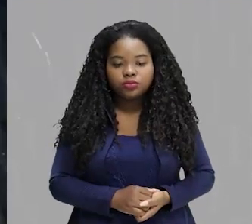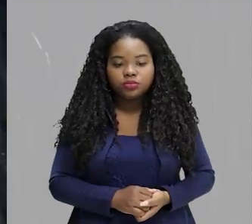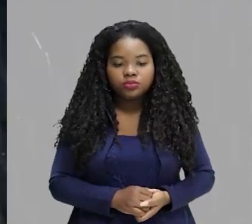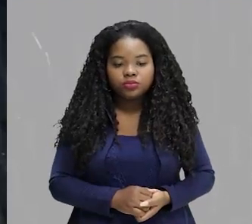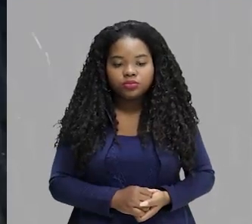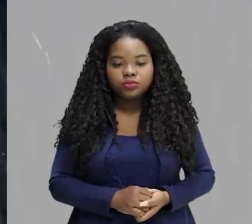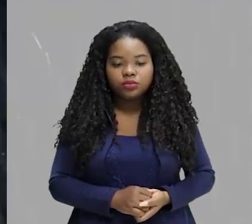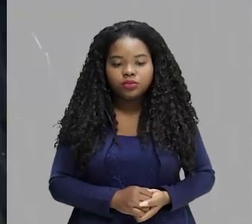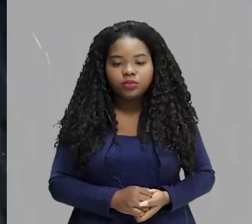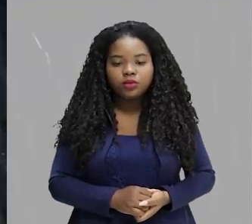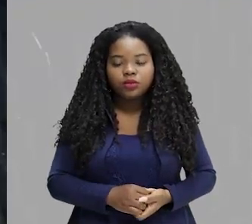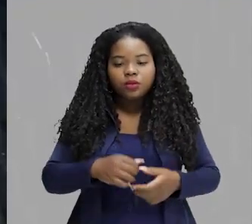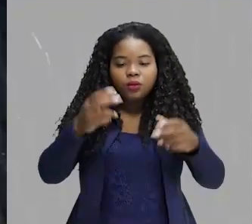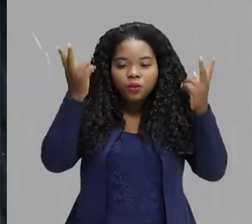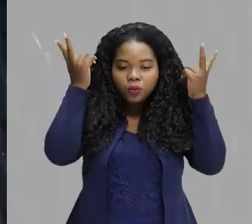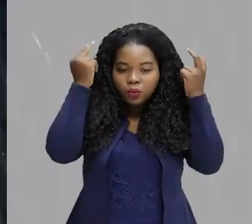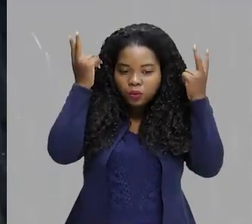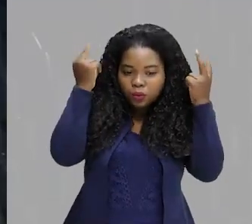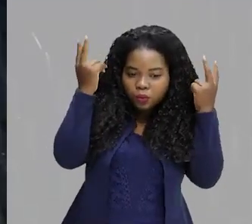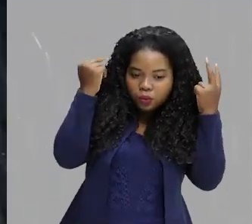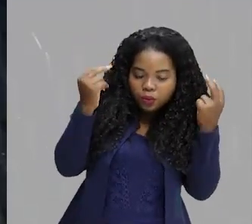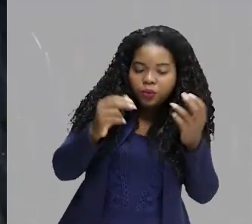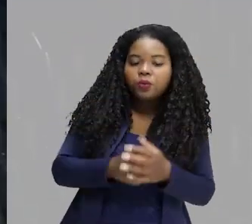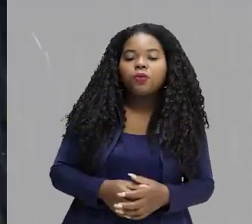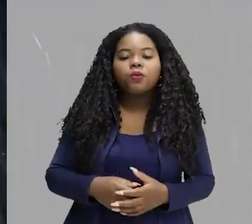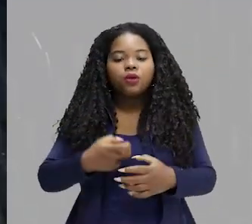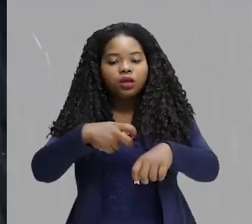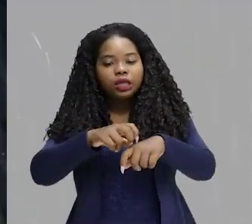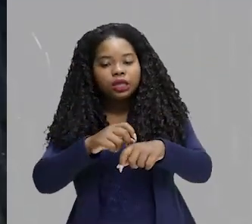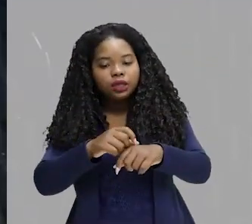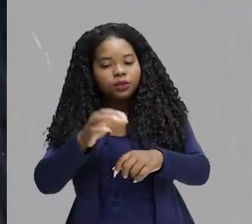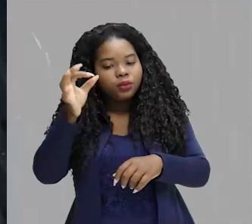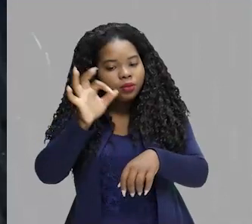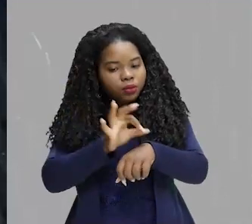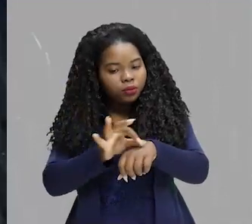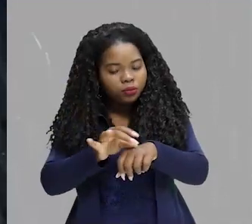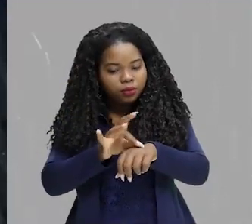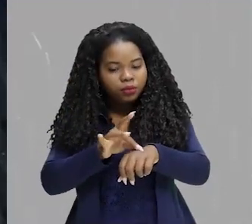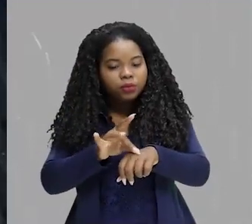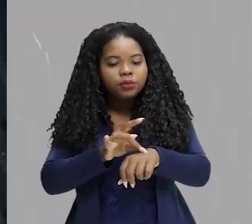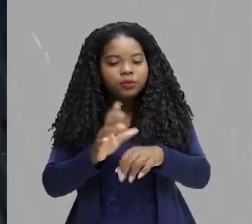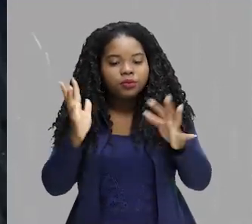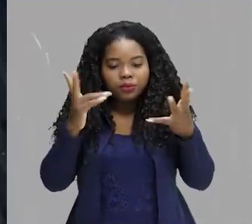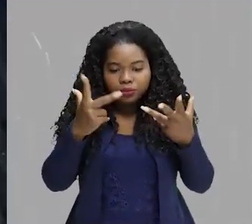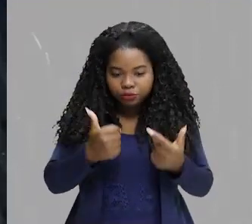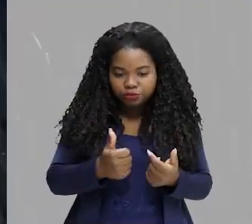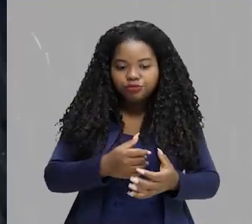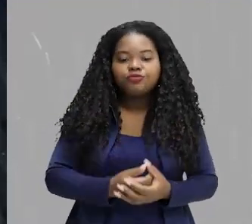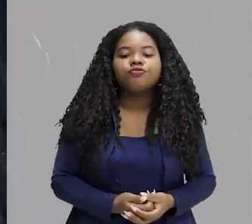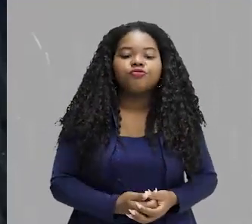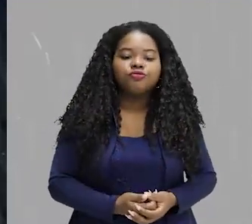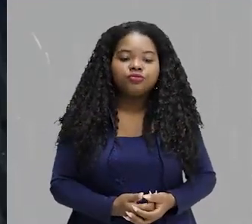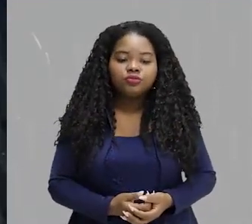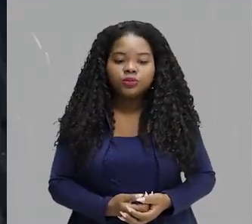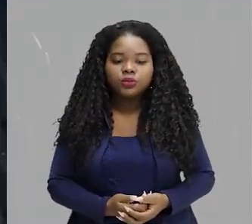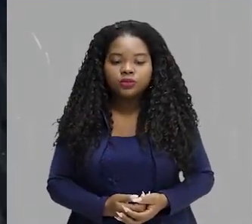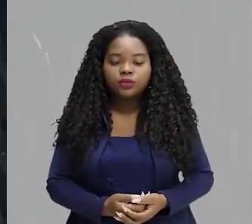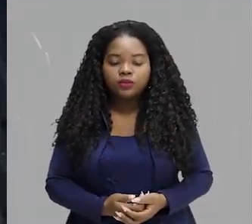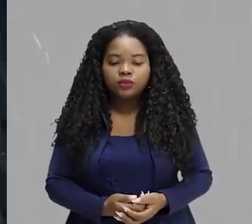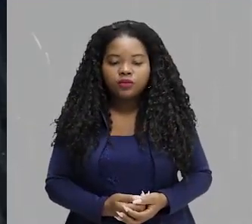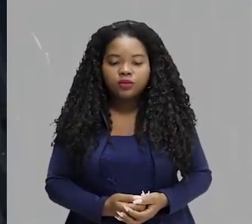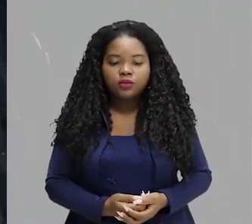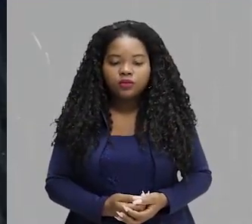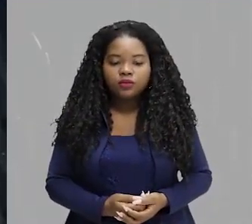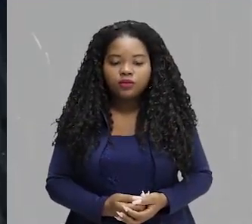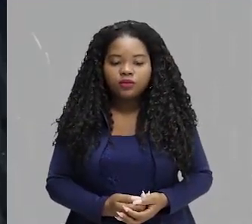é o coelho preto bonito quebrando a cesta da Betsy, ou quebrou, que quebra a